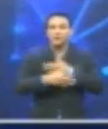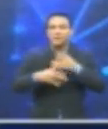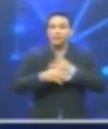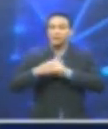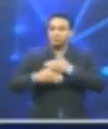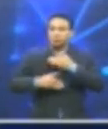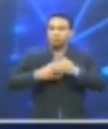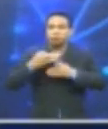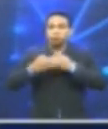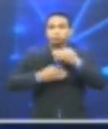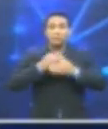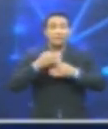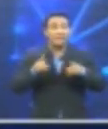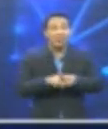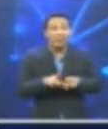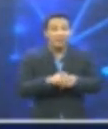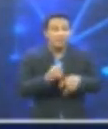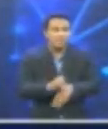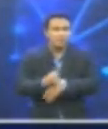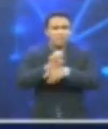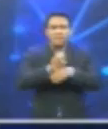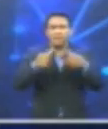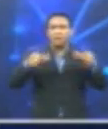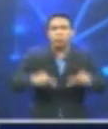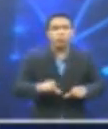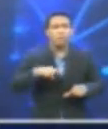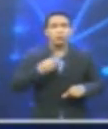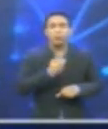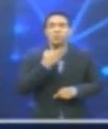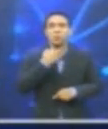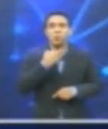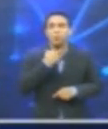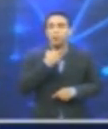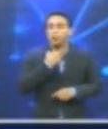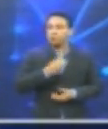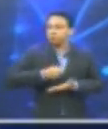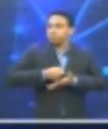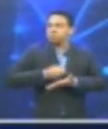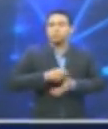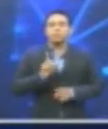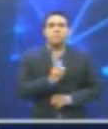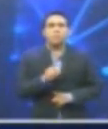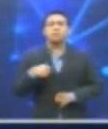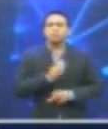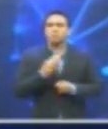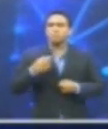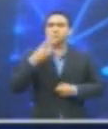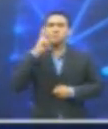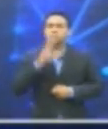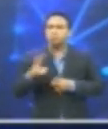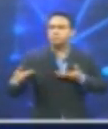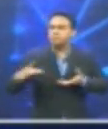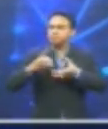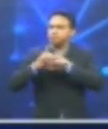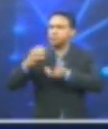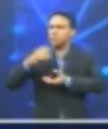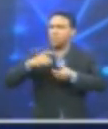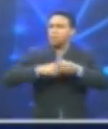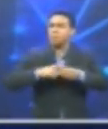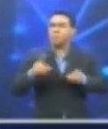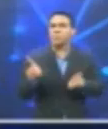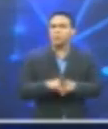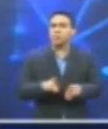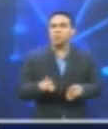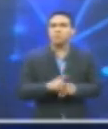nosso estado que é esse caos, é preciso não ser radical, não ser intolerante, ter a capacidade de olhar para frente, não olhar para o retrovisor.